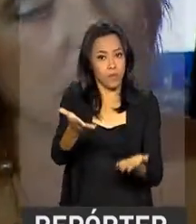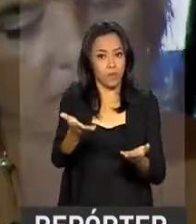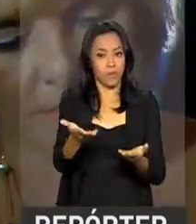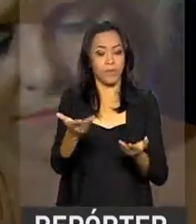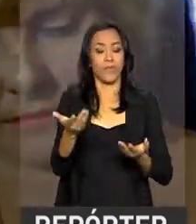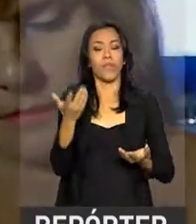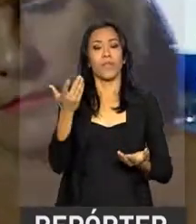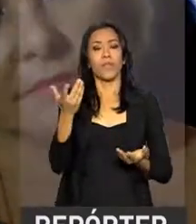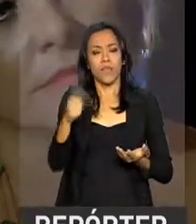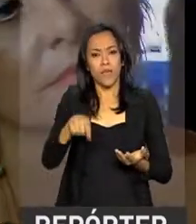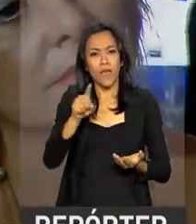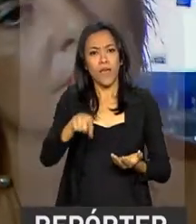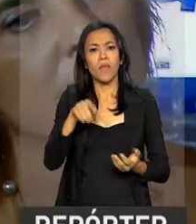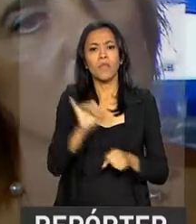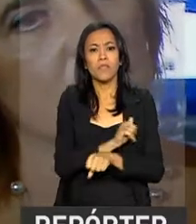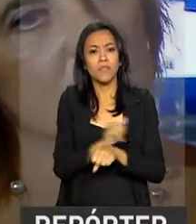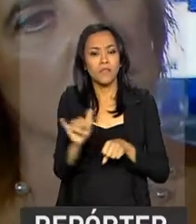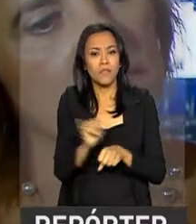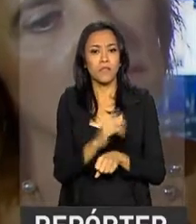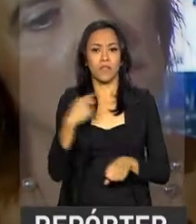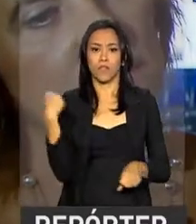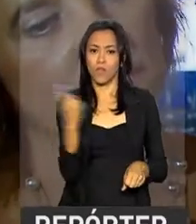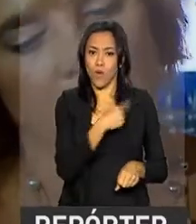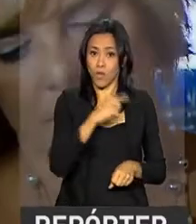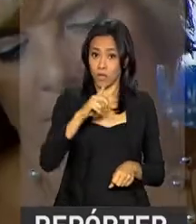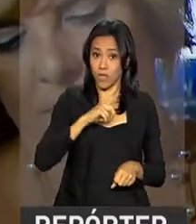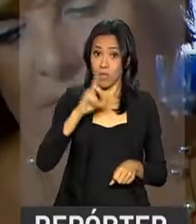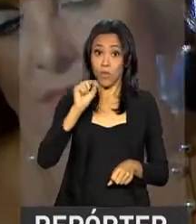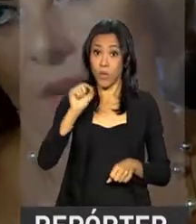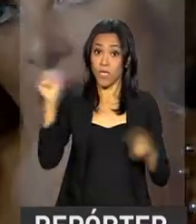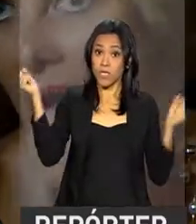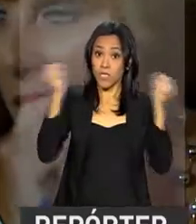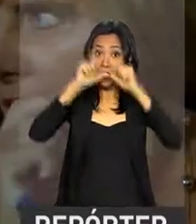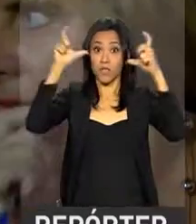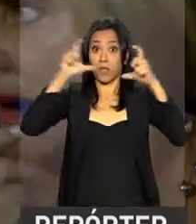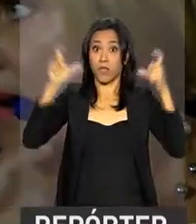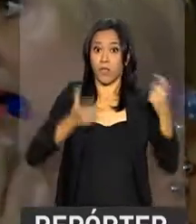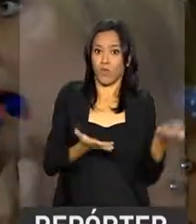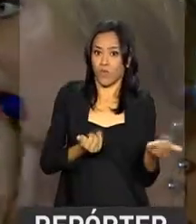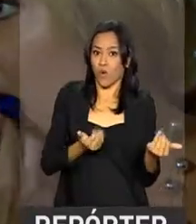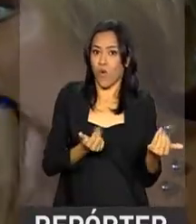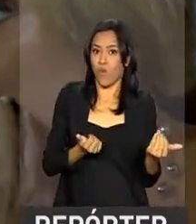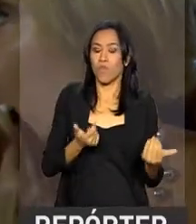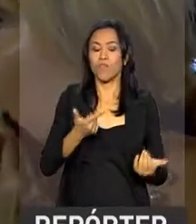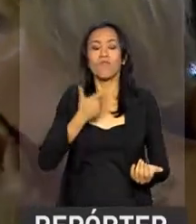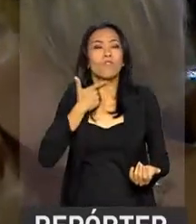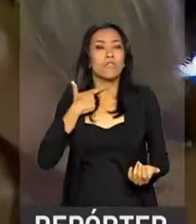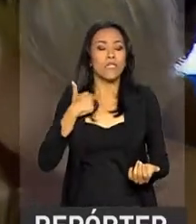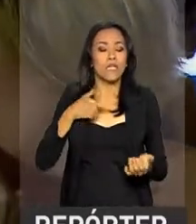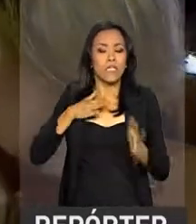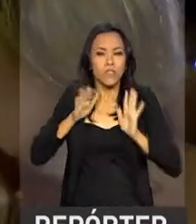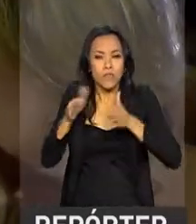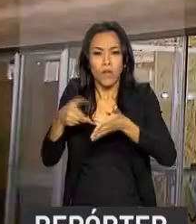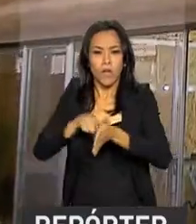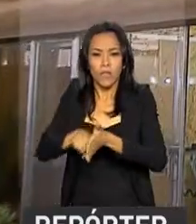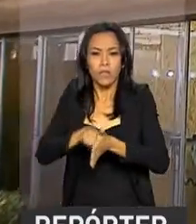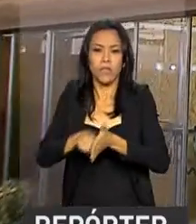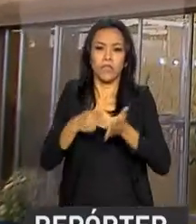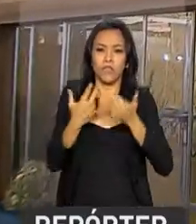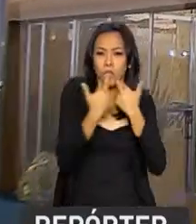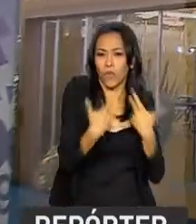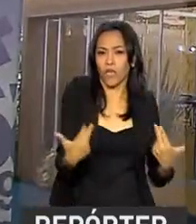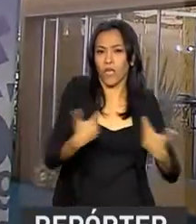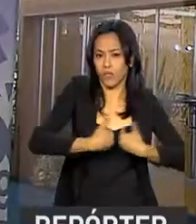um dos instrumentos que temos para despertar no jovem a sua vocação para ciência pesquisa e da inovação a